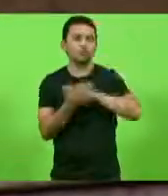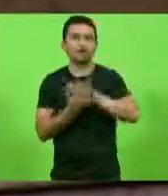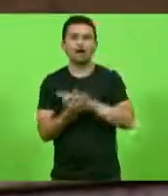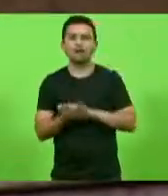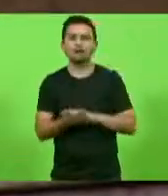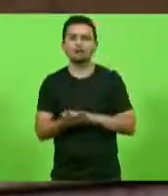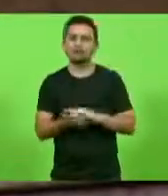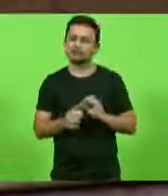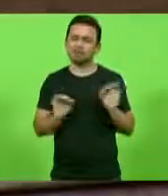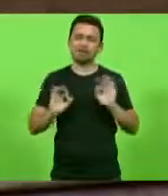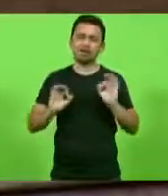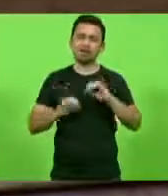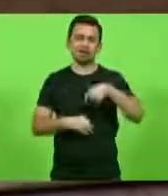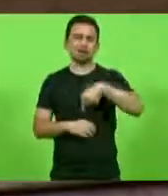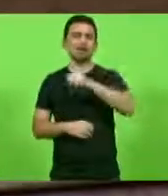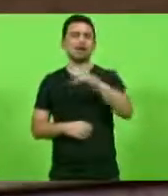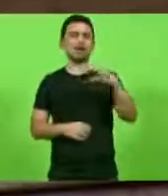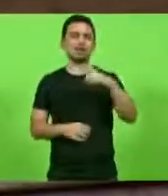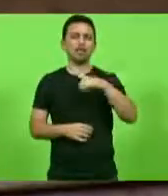os catarinenses têm recurso.